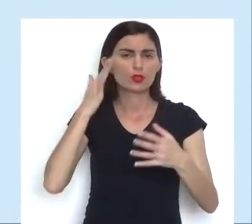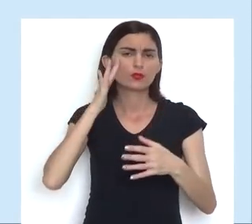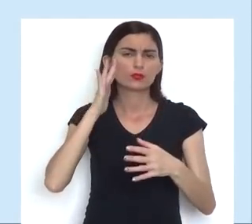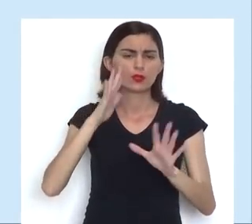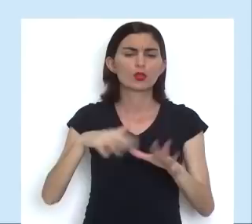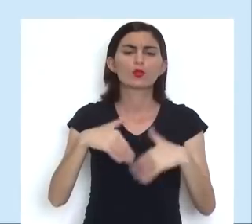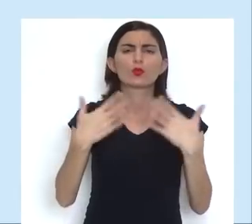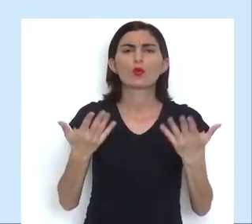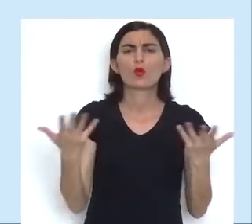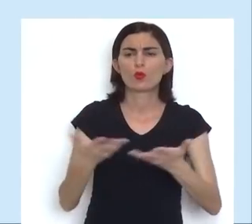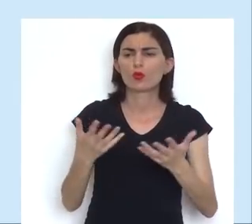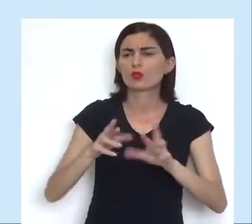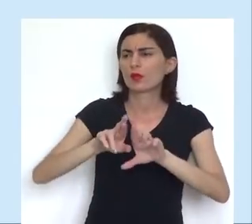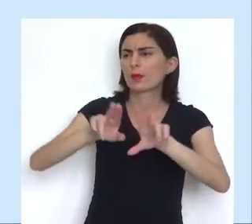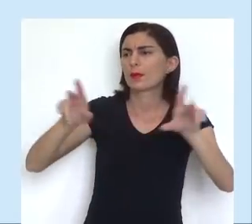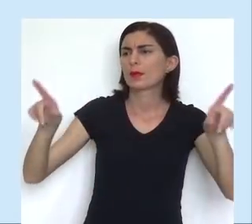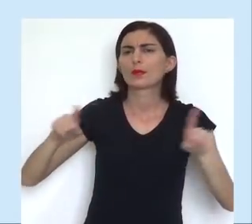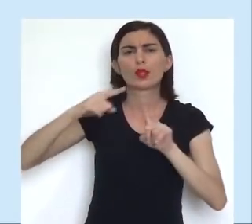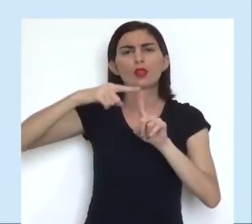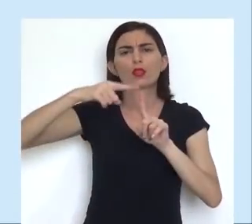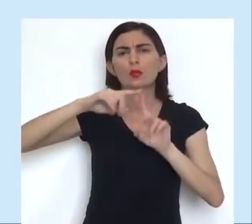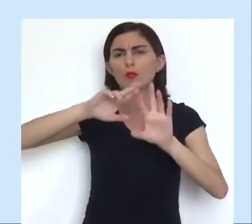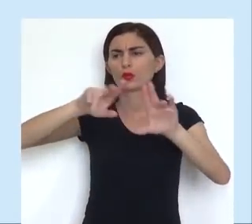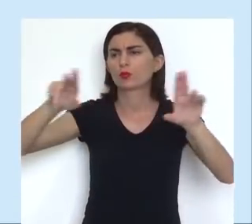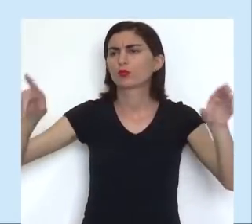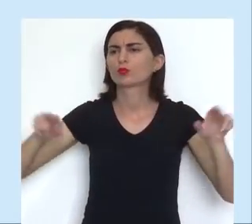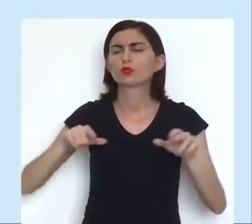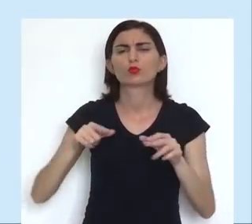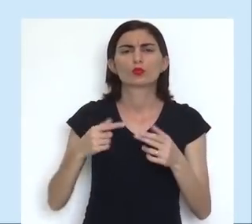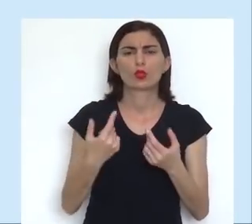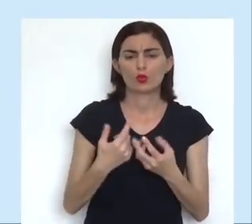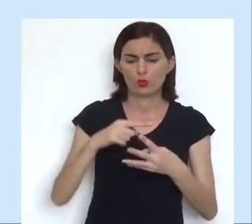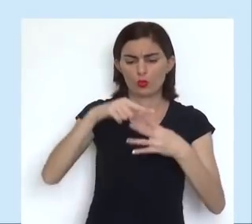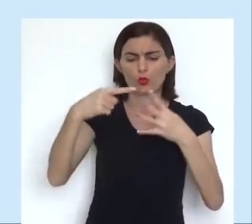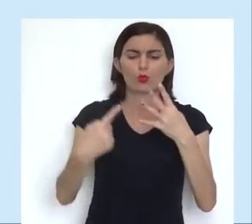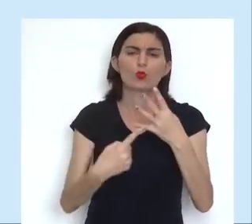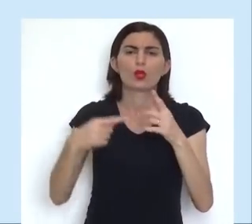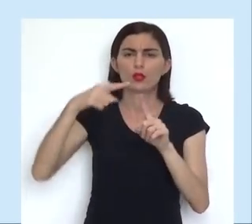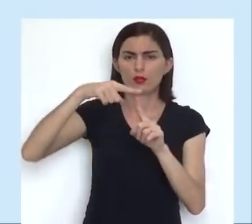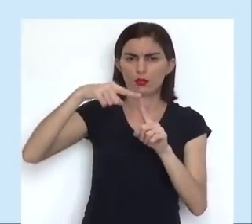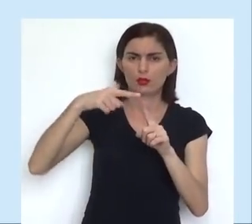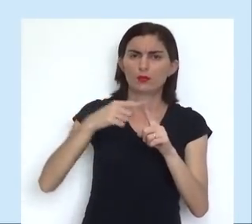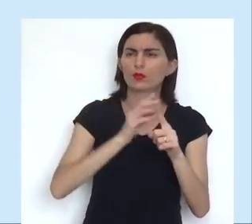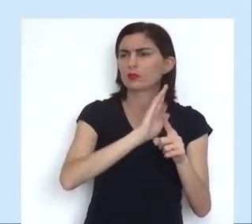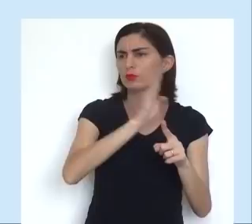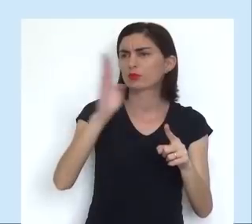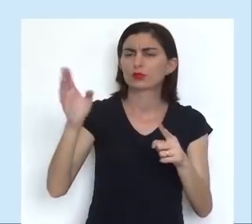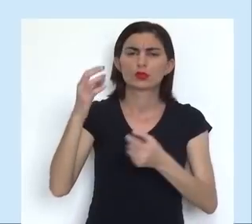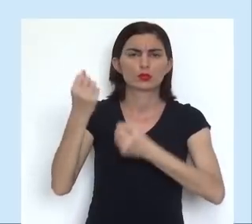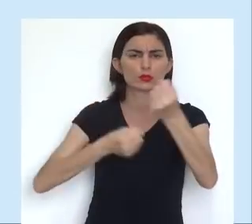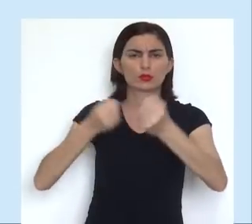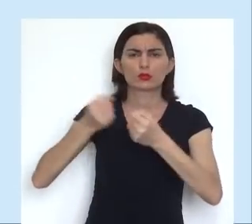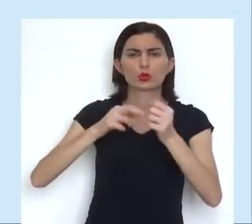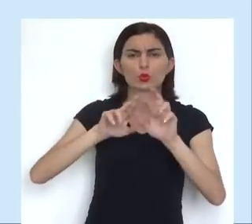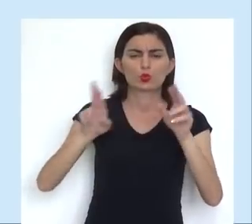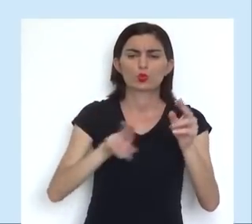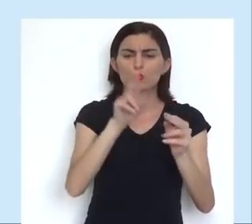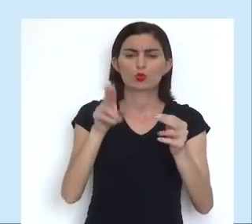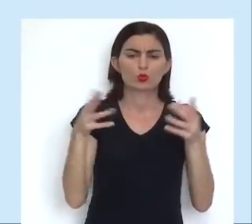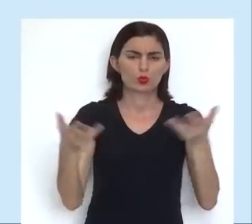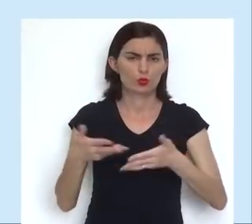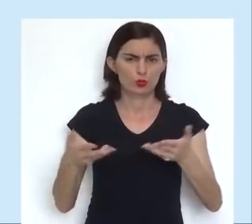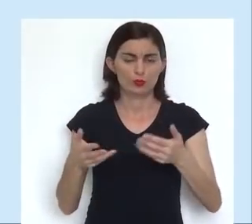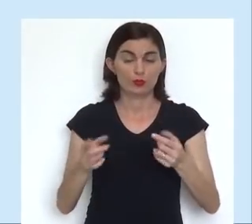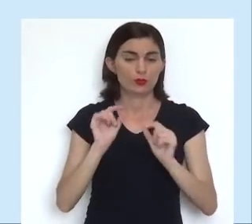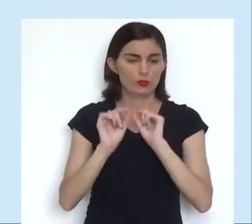de transportes existentes hoje no planeta, tá? Então, existem 4 tipos de meios de transporte que utilizamos hoje e a gente